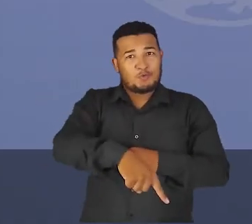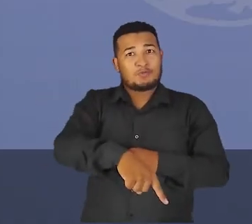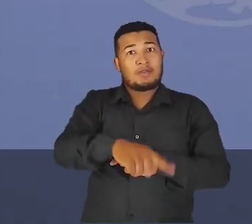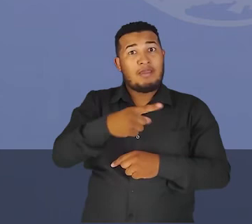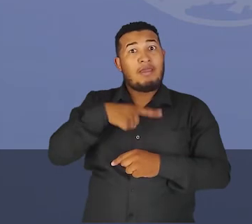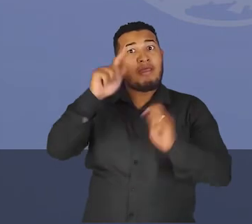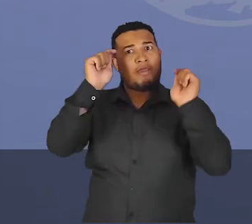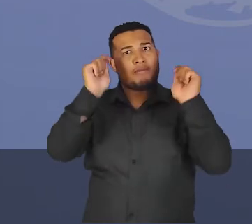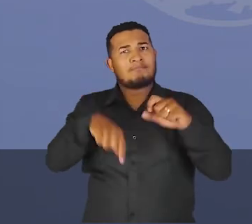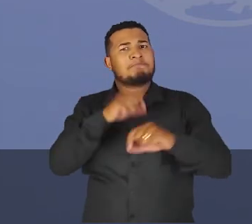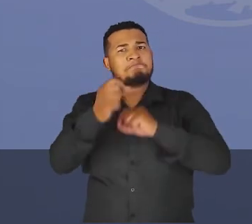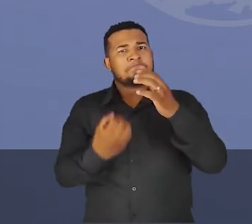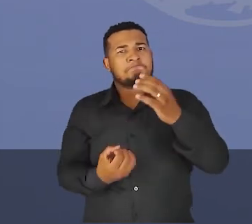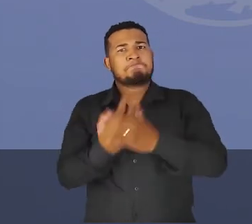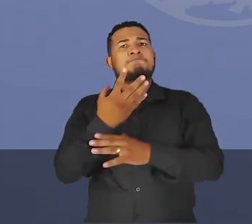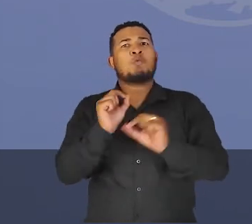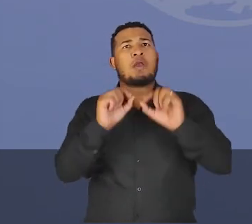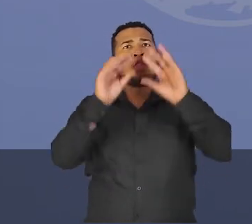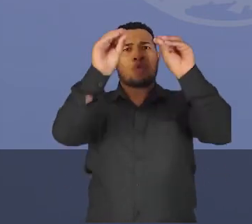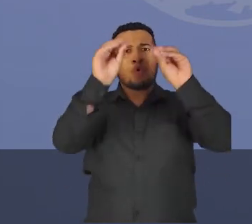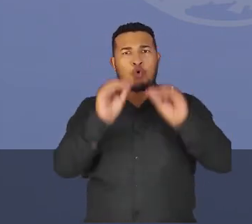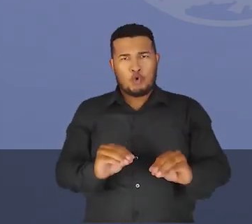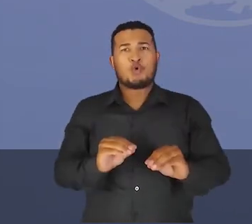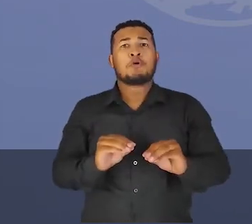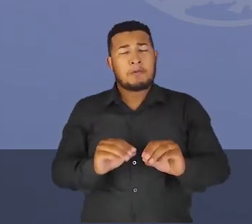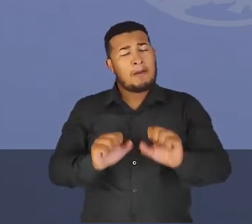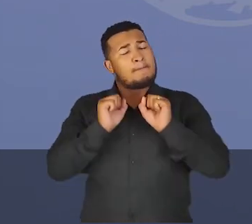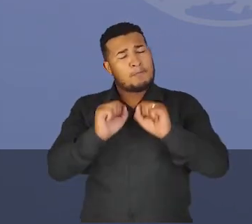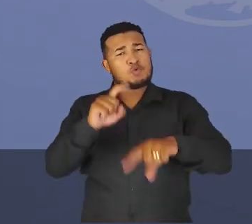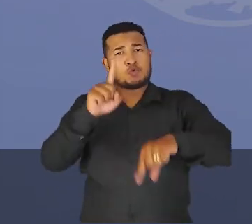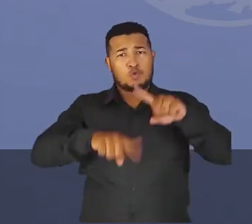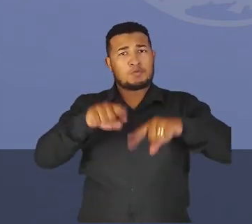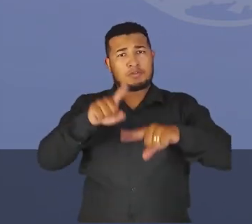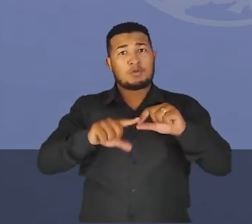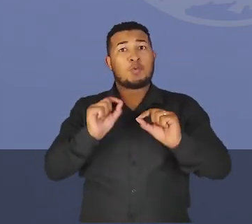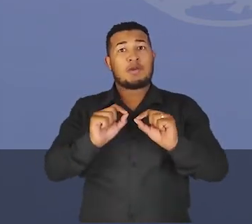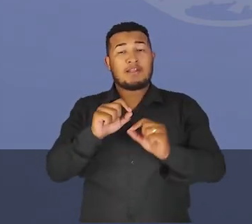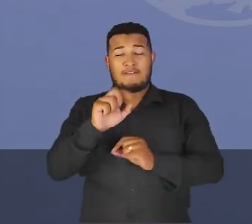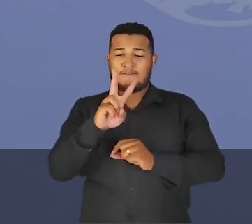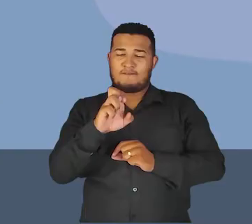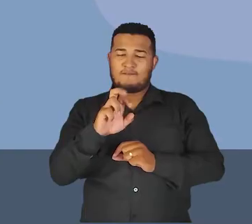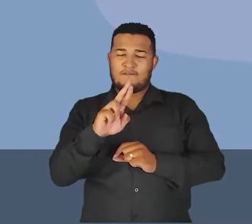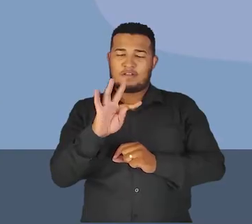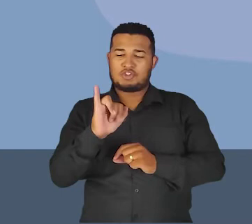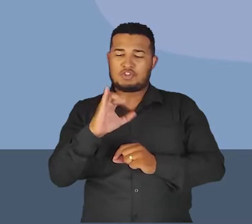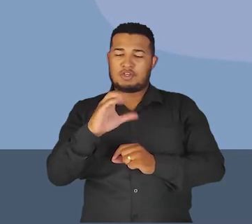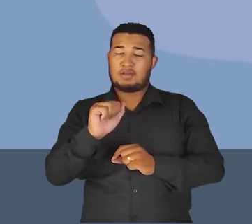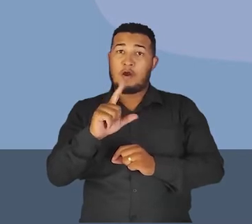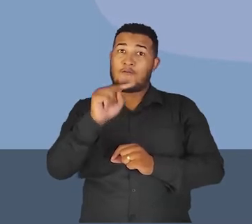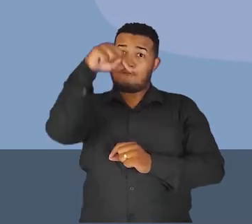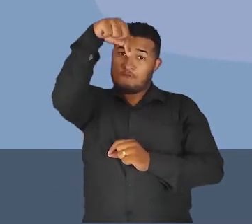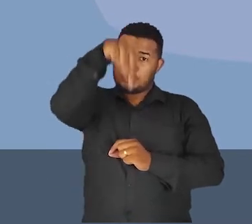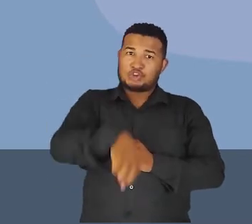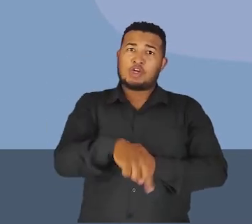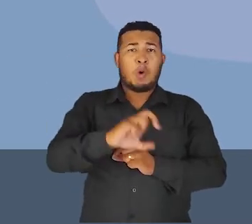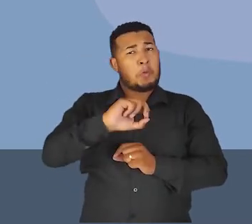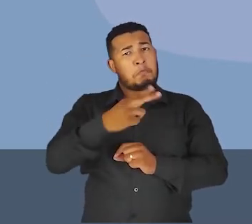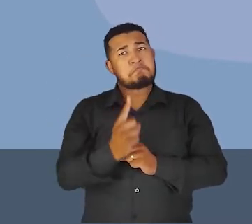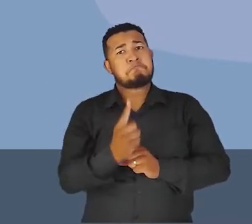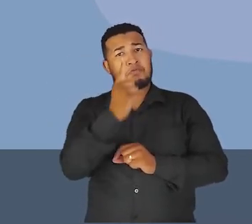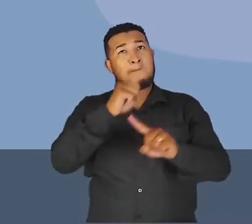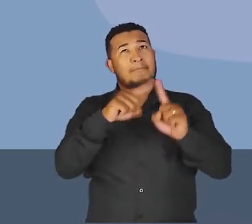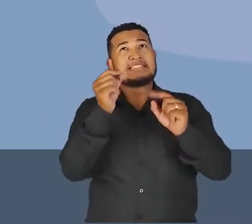é capaz de criar um deslocamento para este objeto na vertical. Se essa força vai criar